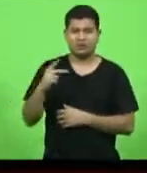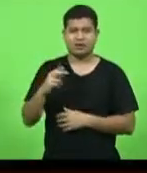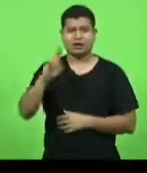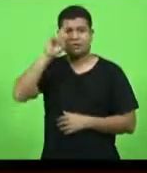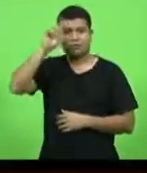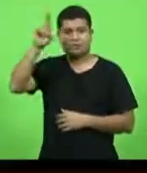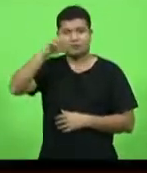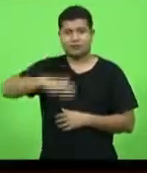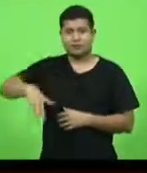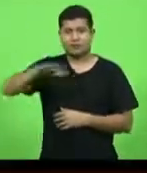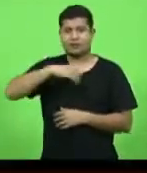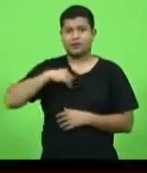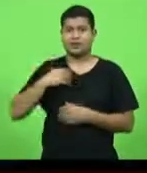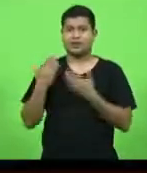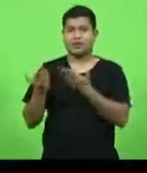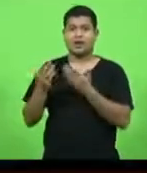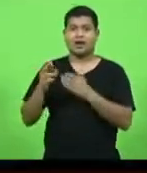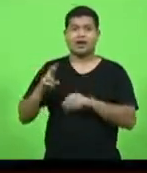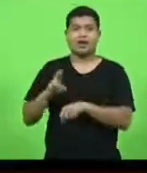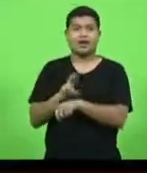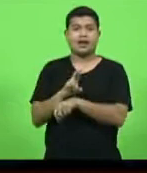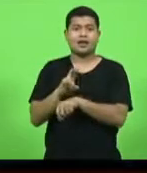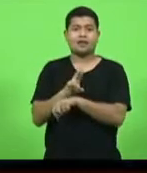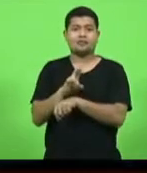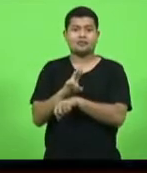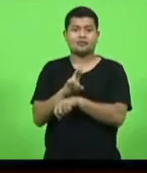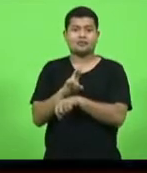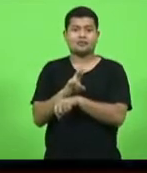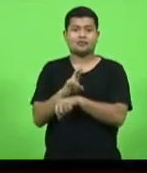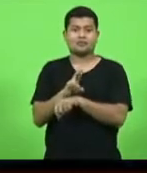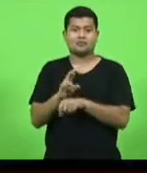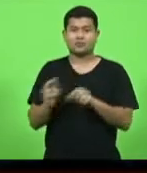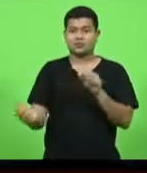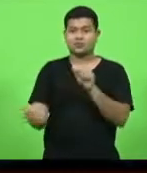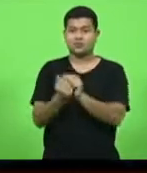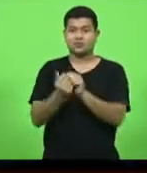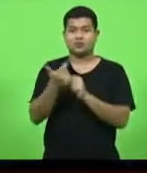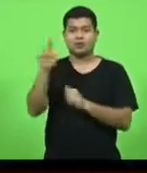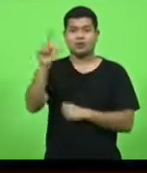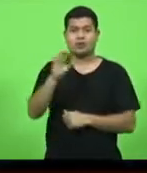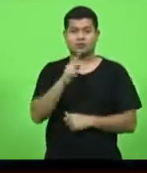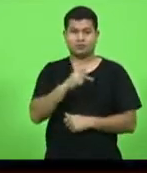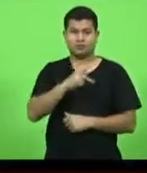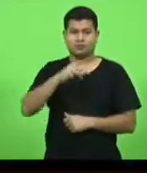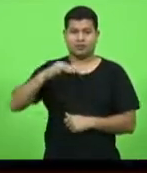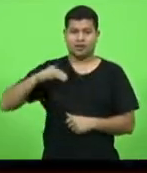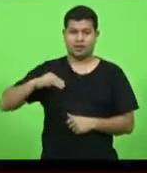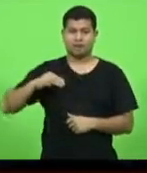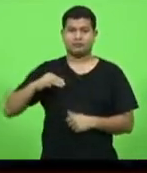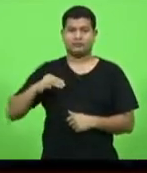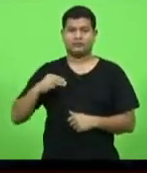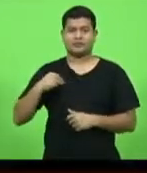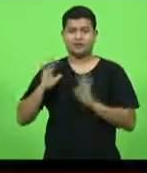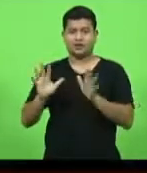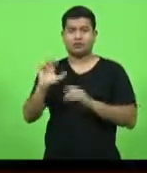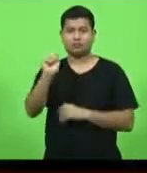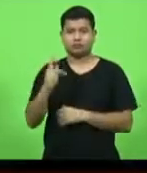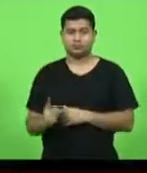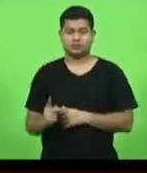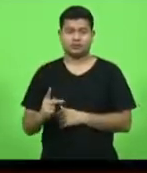reserva lá do Rio do Sul junto com um outro PM de da reserva